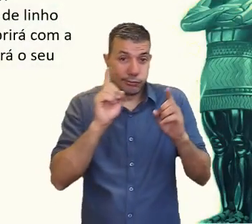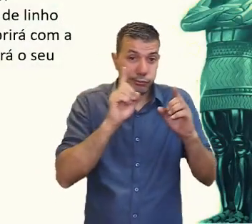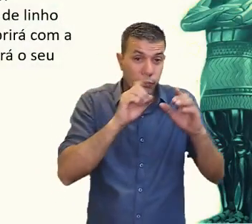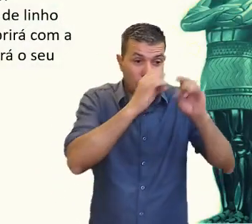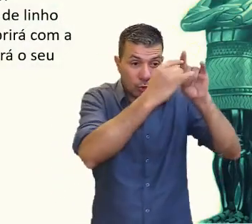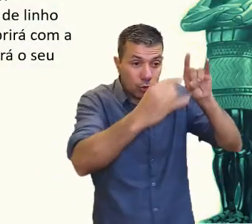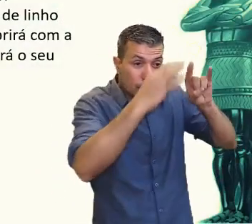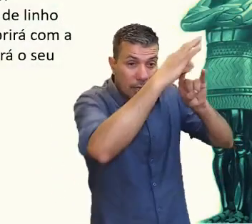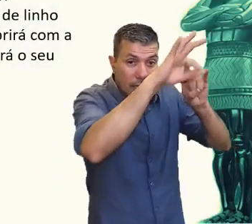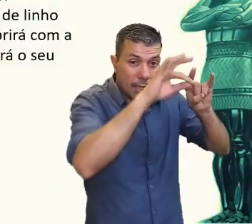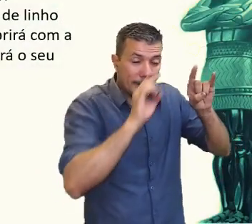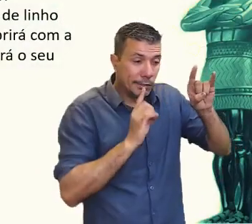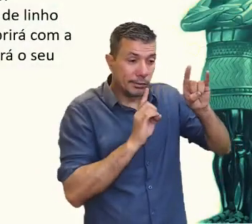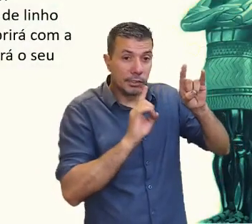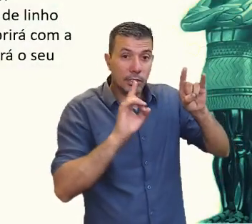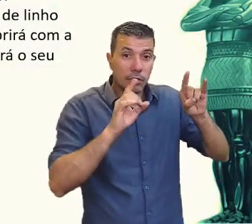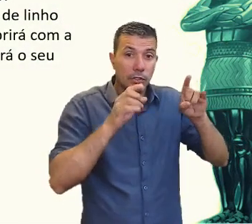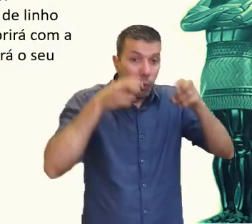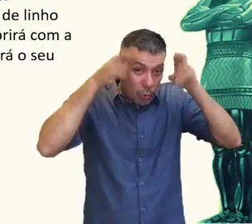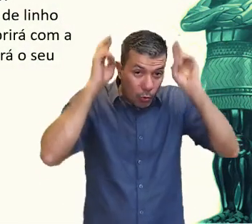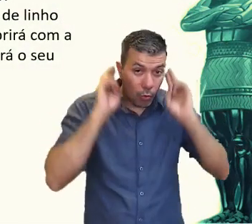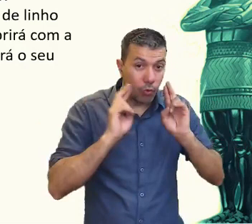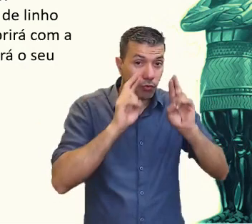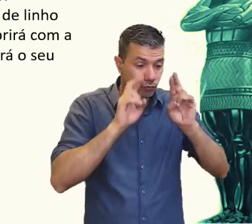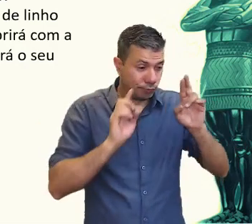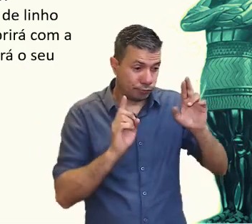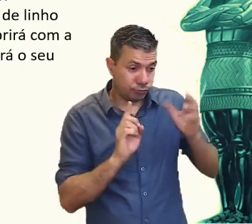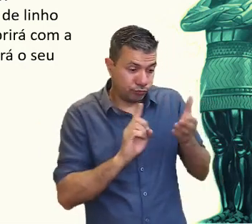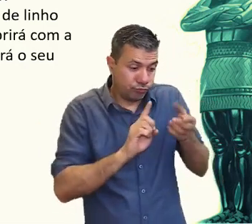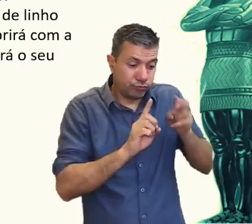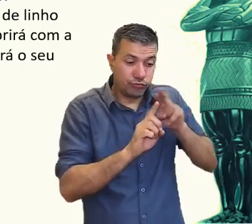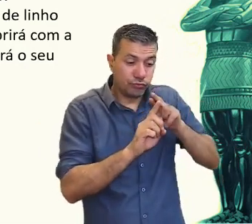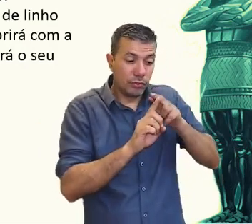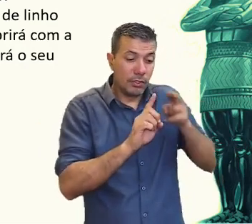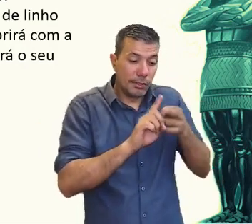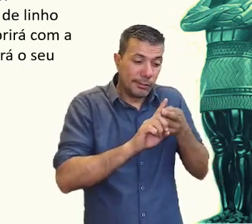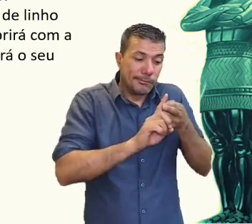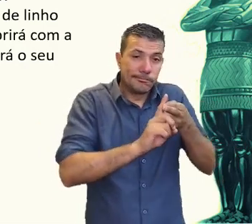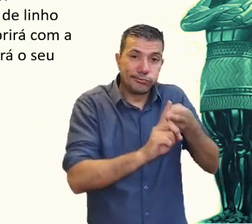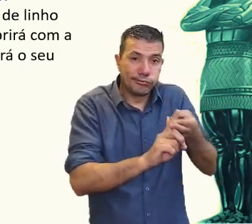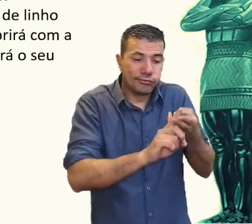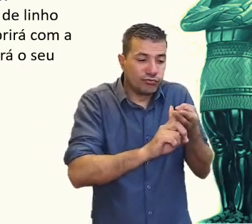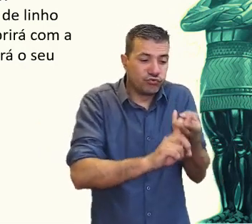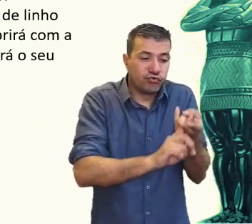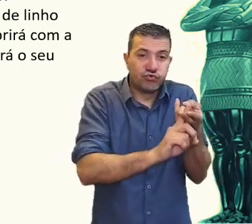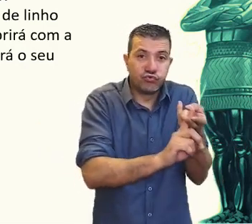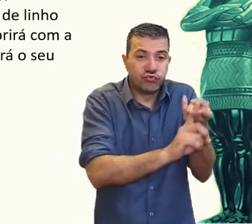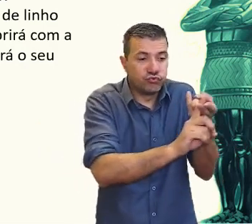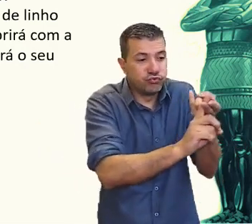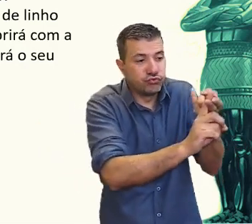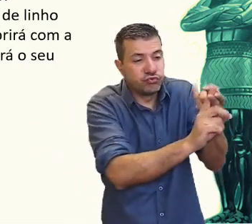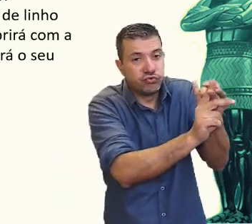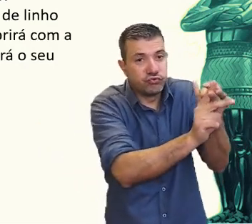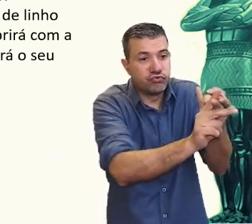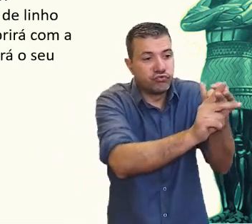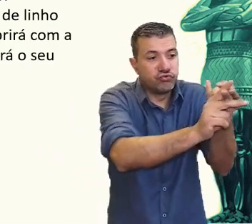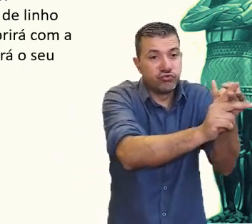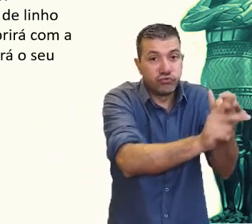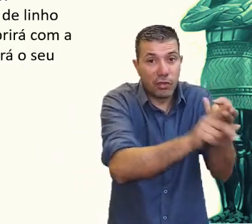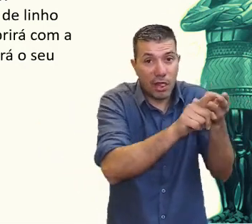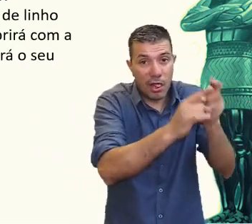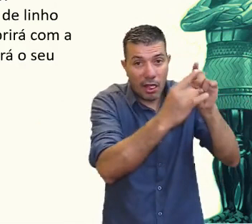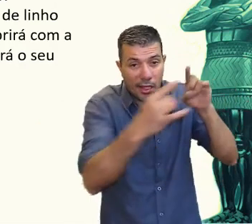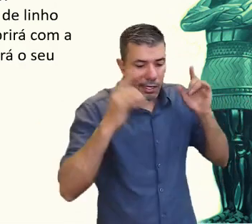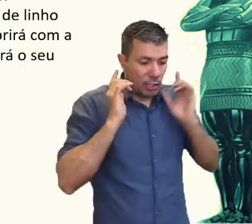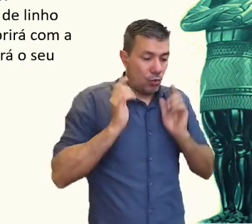no santuário com novilho, para expiação do pecado, e um cordeiro para o holocausto. Vestirá ele a túnica santa